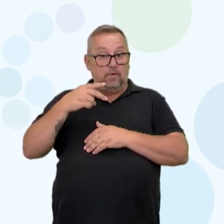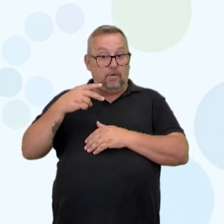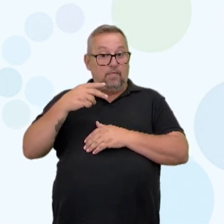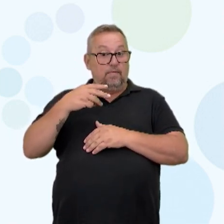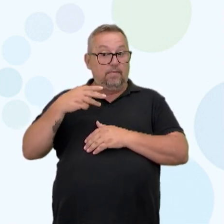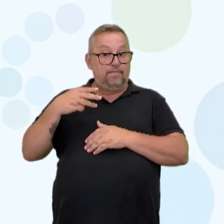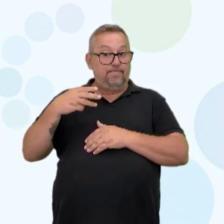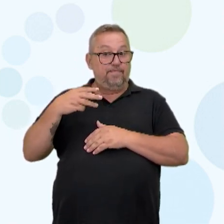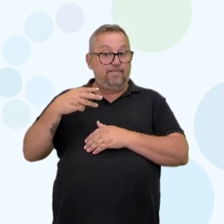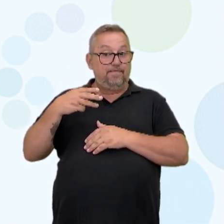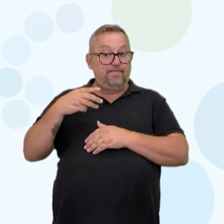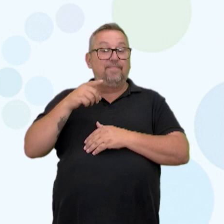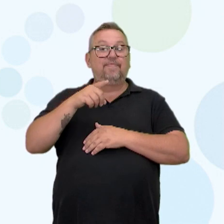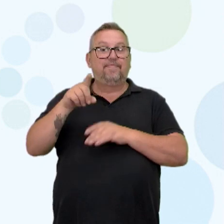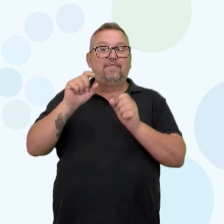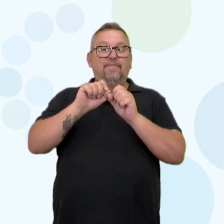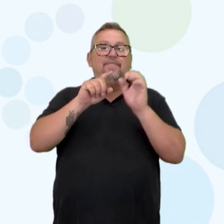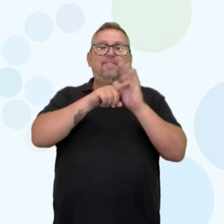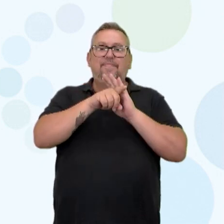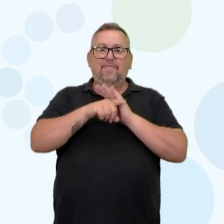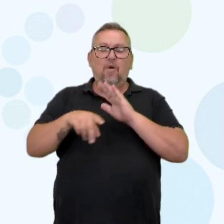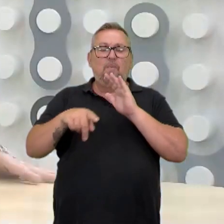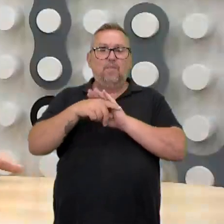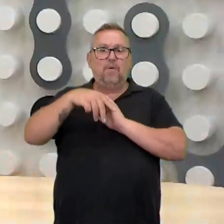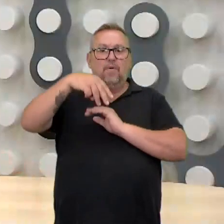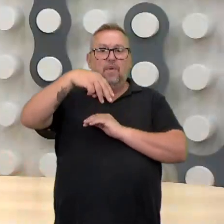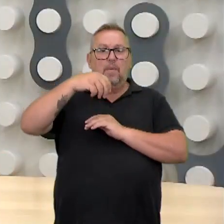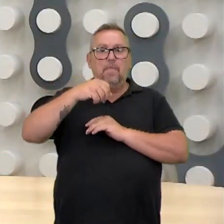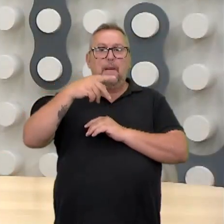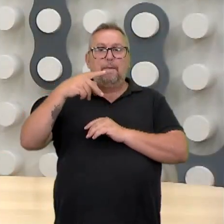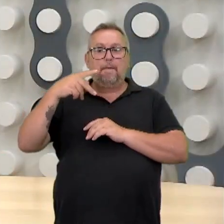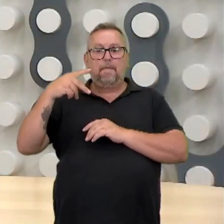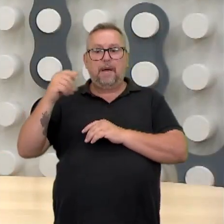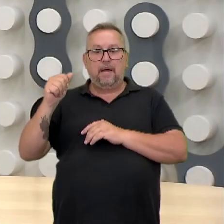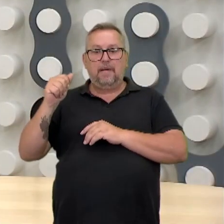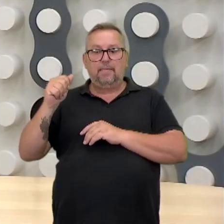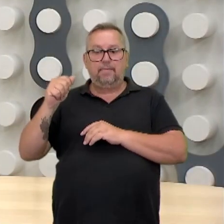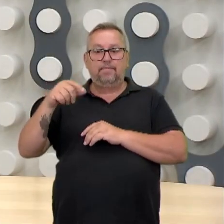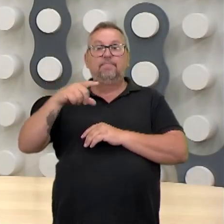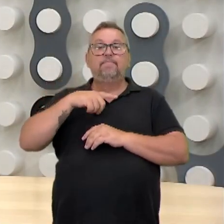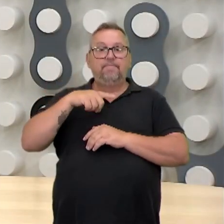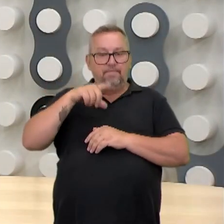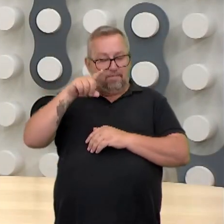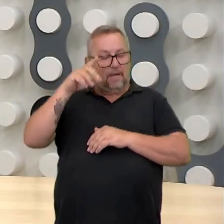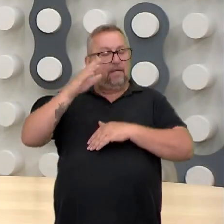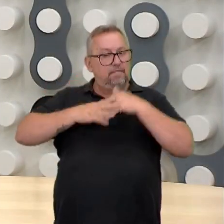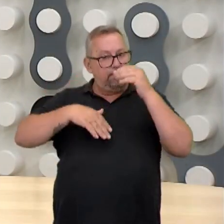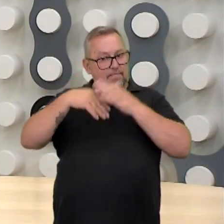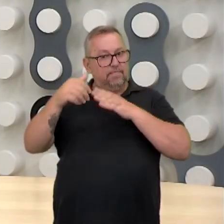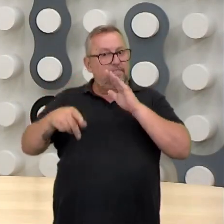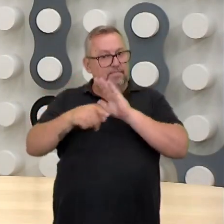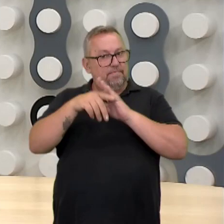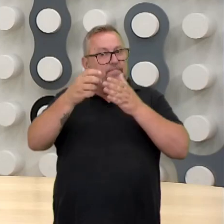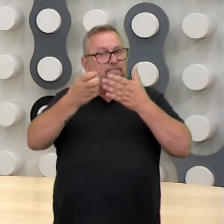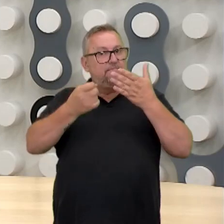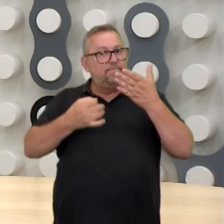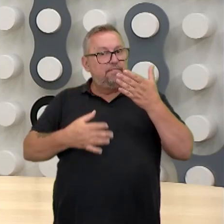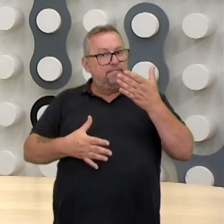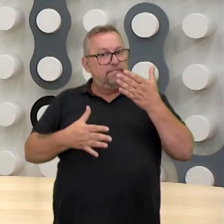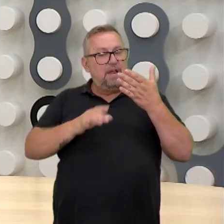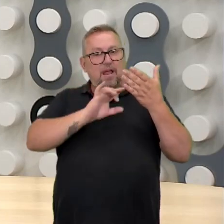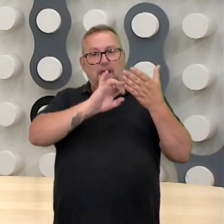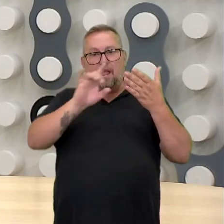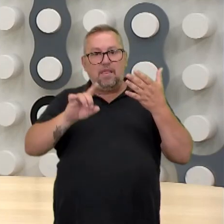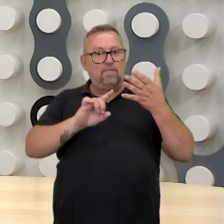certo? E você depois pode pesquisar no próprio mapa, né? Tá lá as características aí dessas habilidades, tanto dos eixos